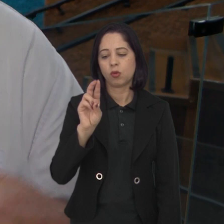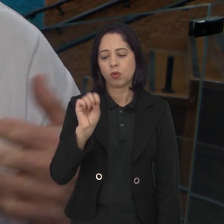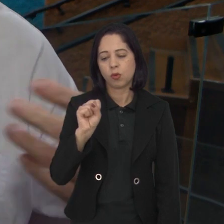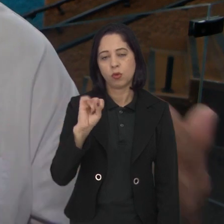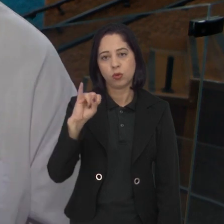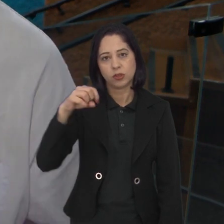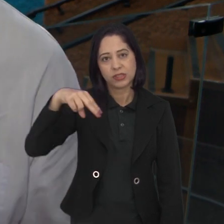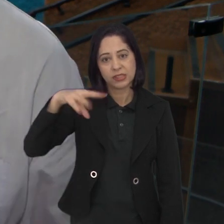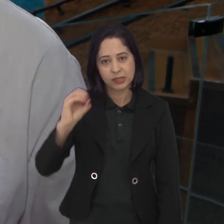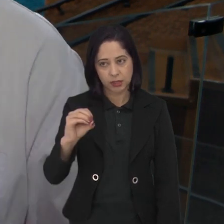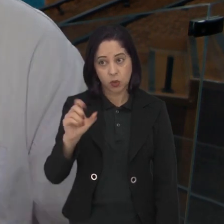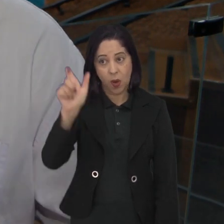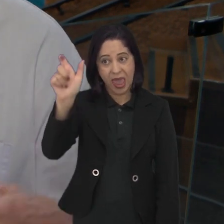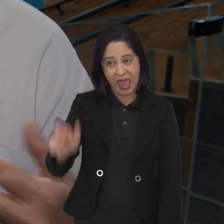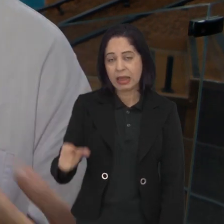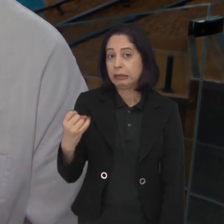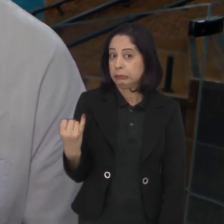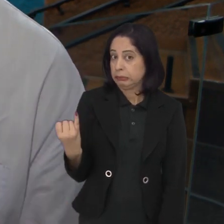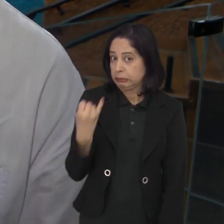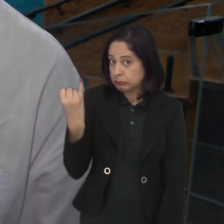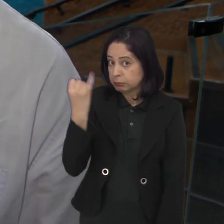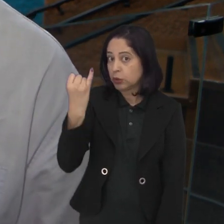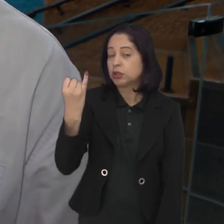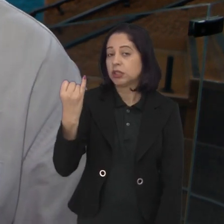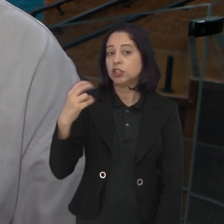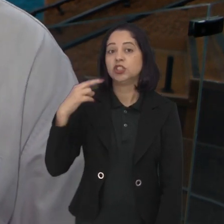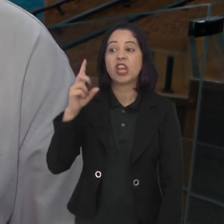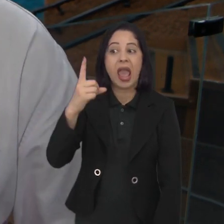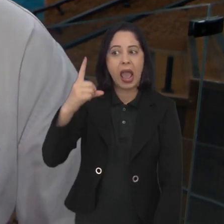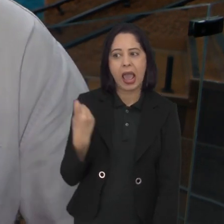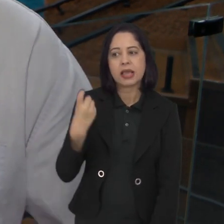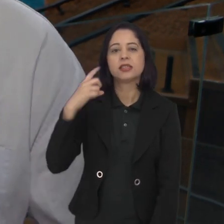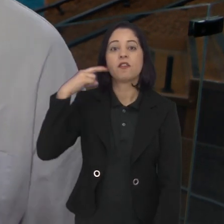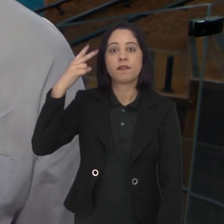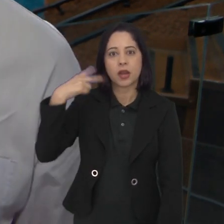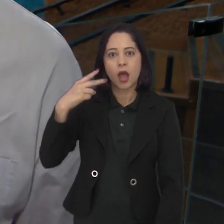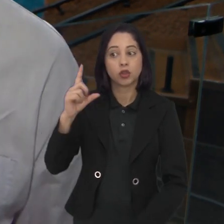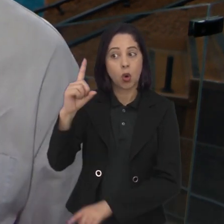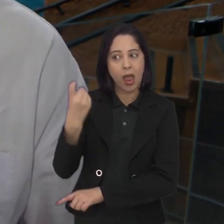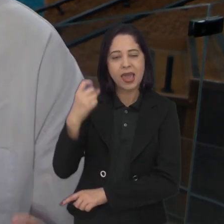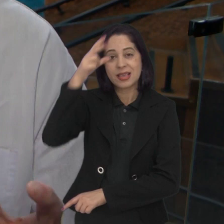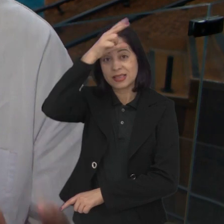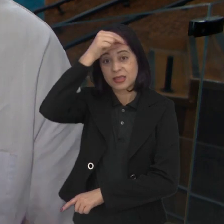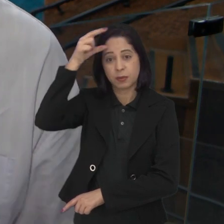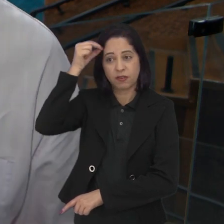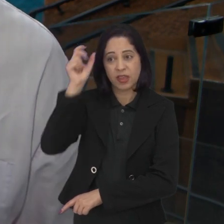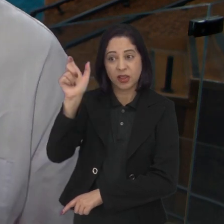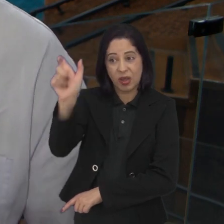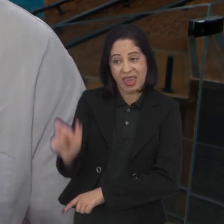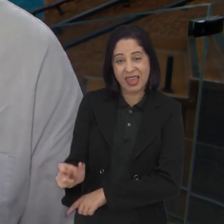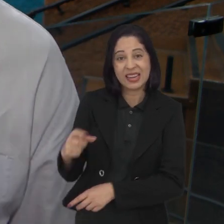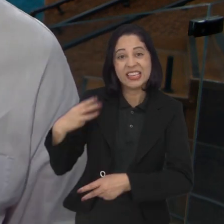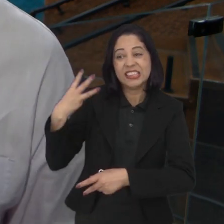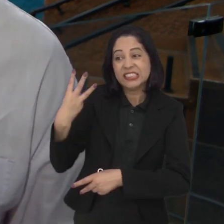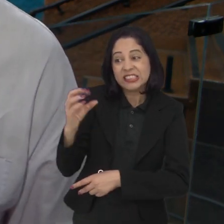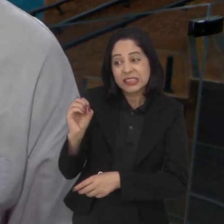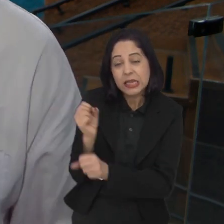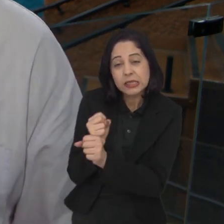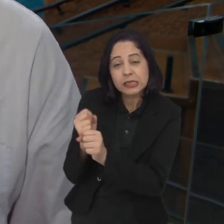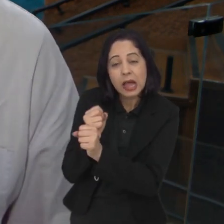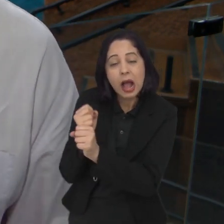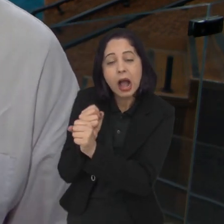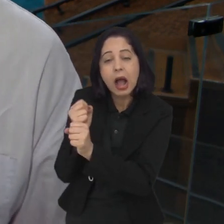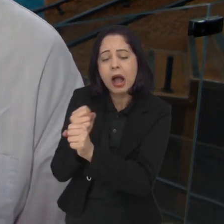foi vereador por muito tempo, prefeito de São José. Então, por 30 anos, basicamente, ele esteve no centro do